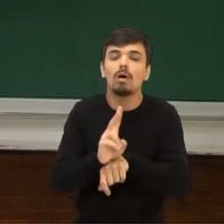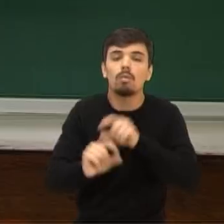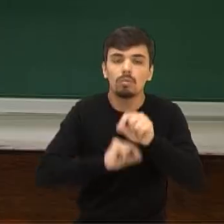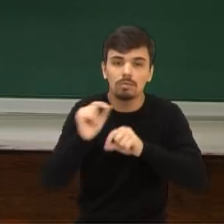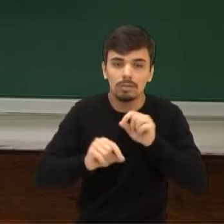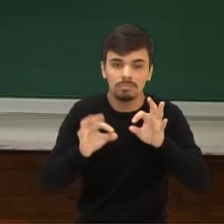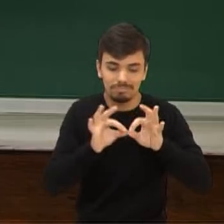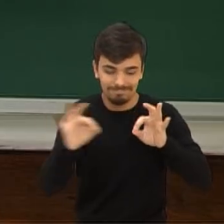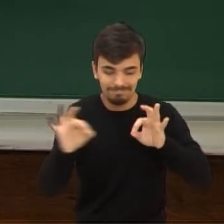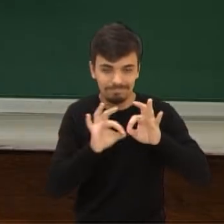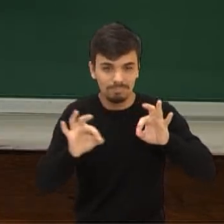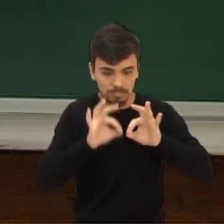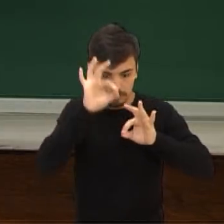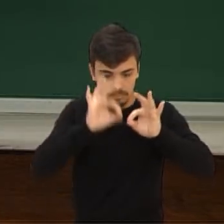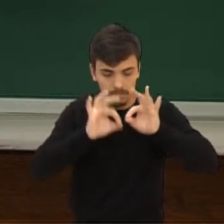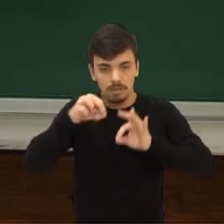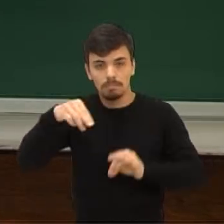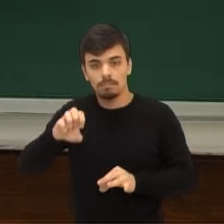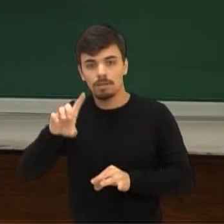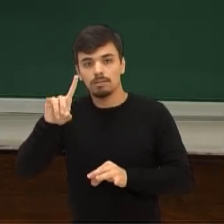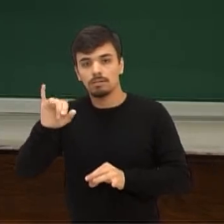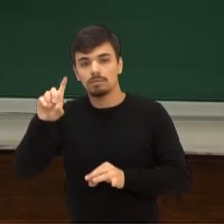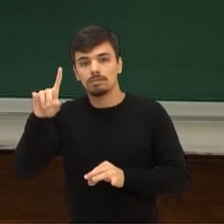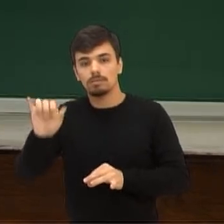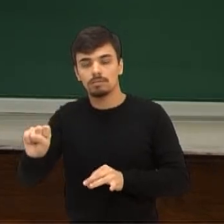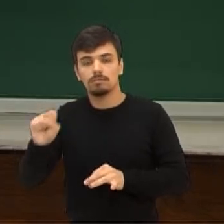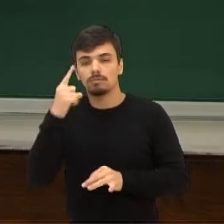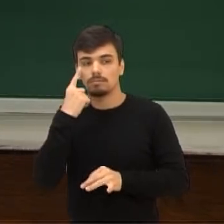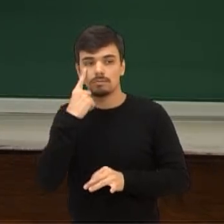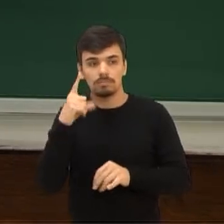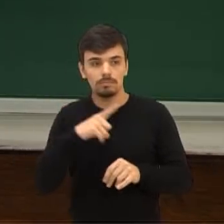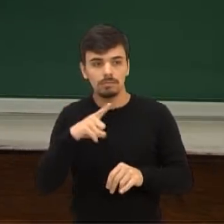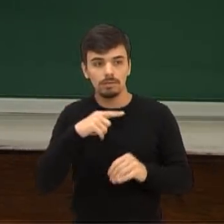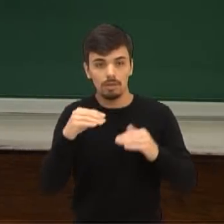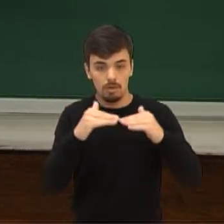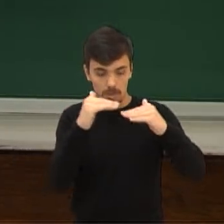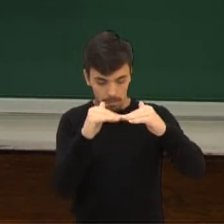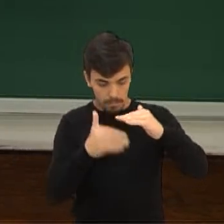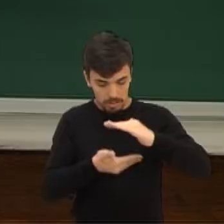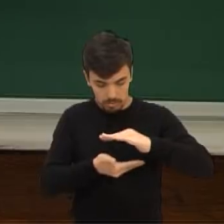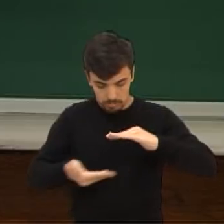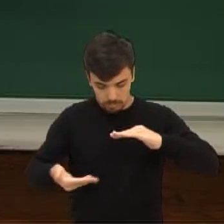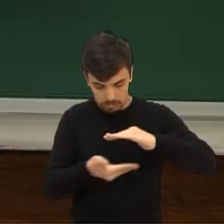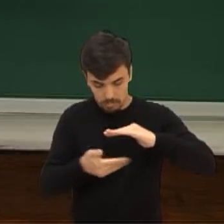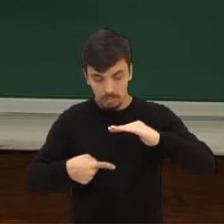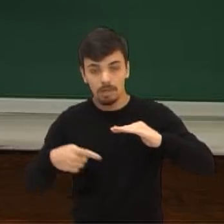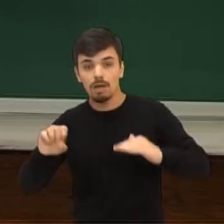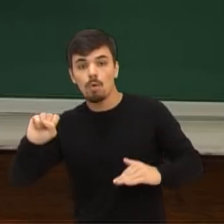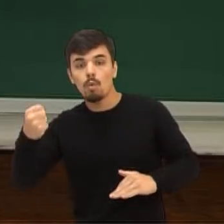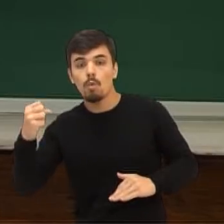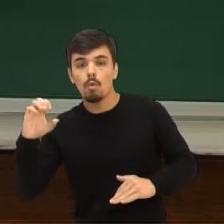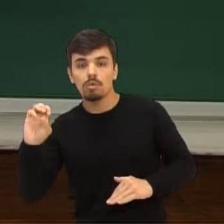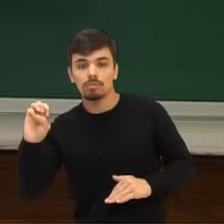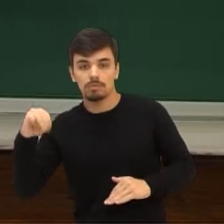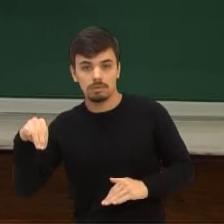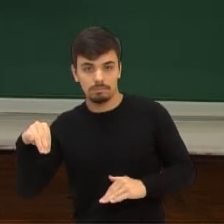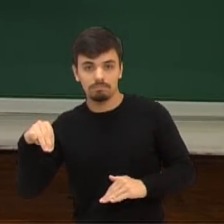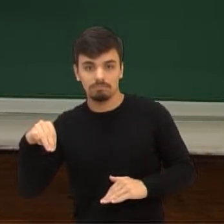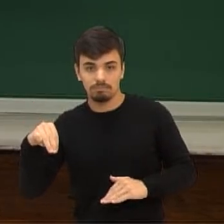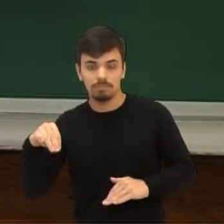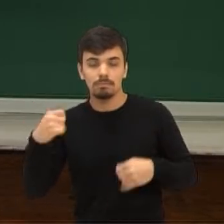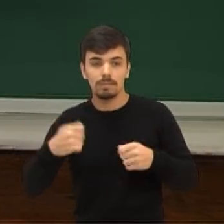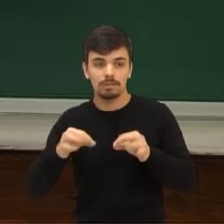medida. Olhem aqui, ó. Nós temos que esta medida de baixo tem que medir 8 centímetros. Ela tem que ter